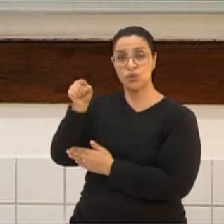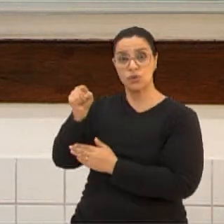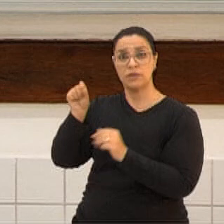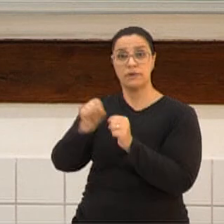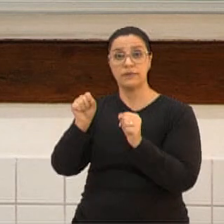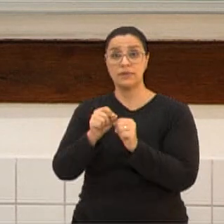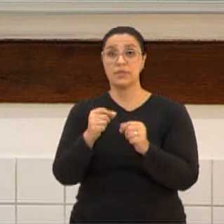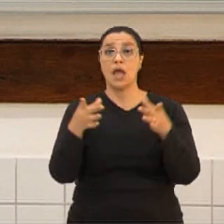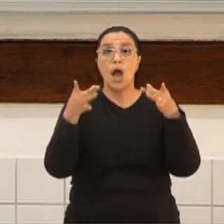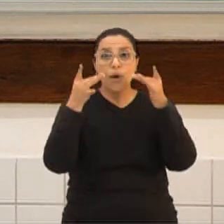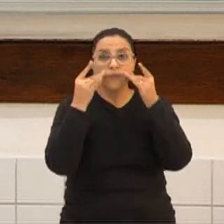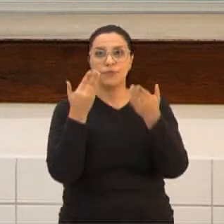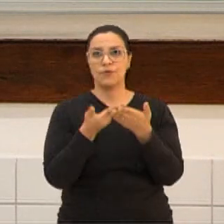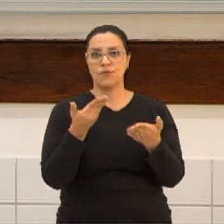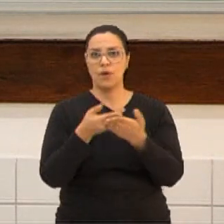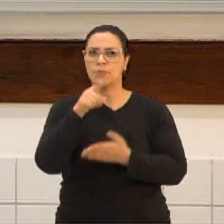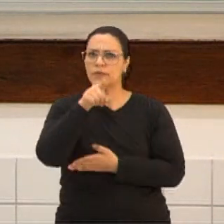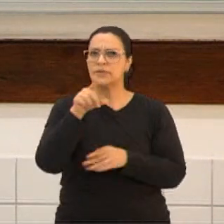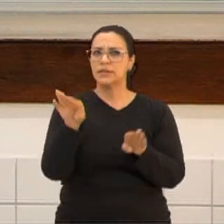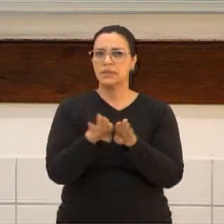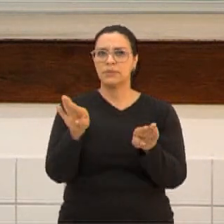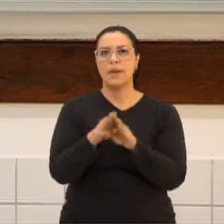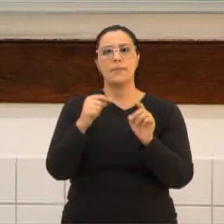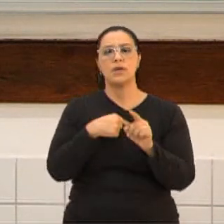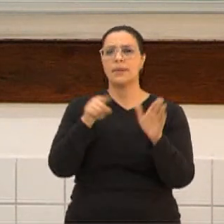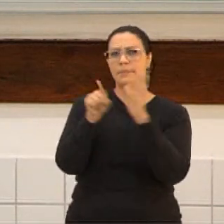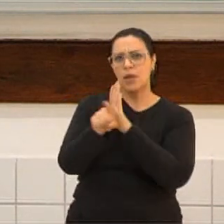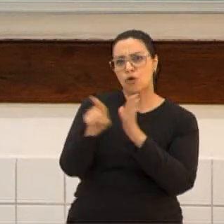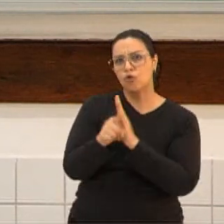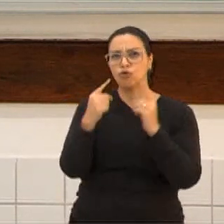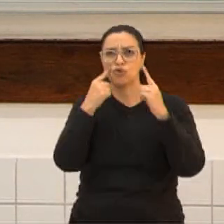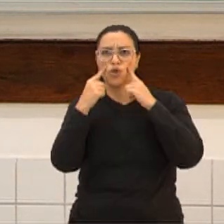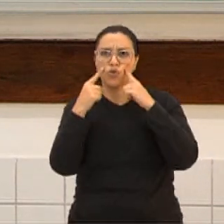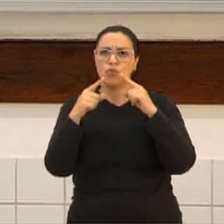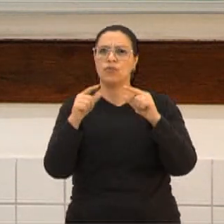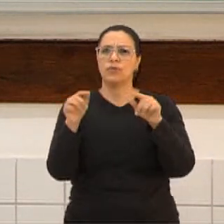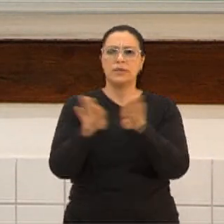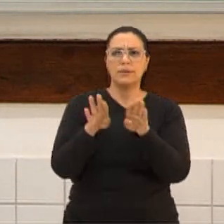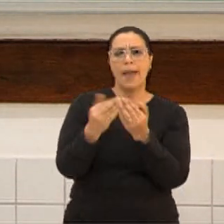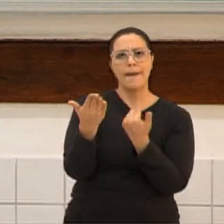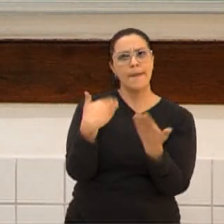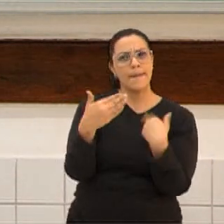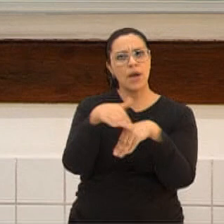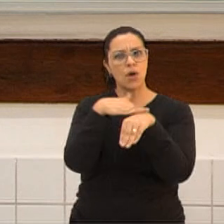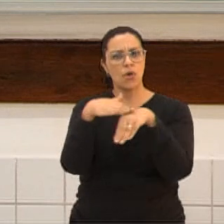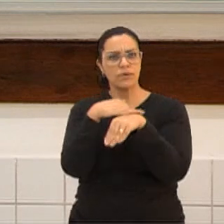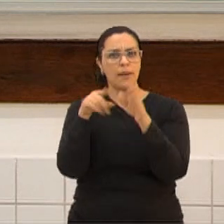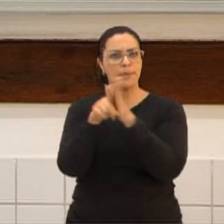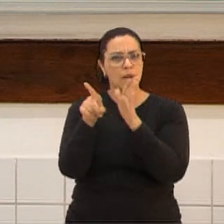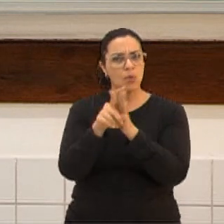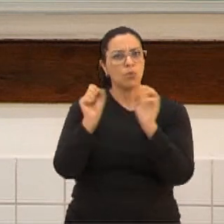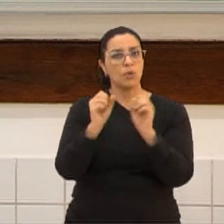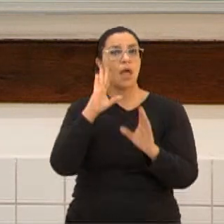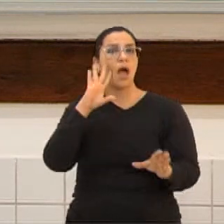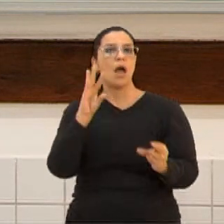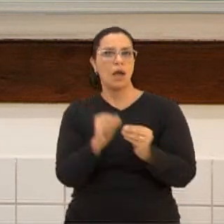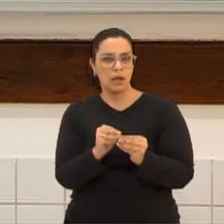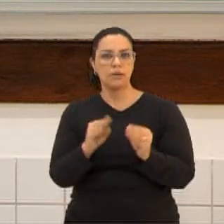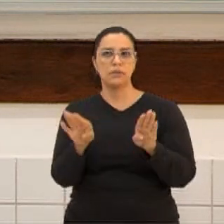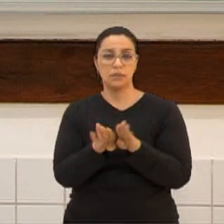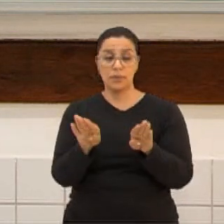realizando aulas ao vivo. Para quê? Para que você possa tirar suas dúvidas, possa esclarecer, possa perguntar, possa